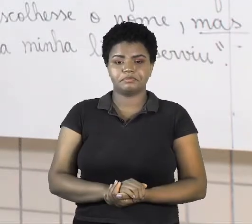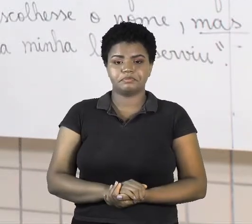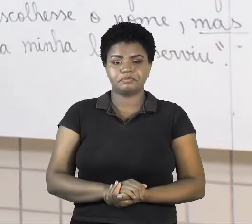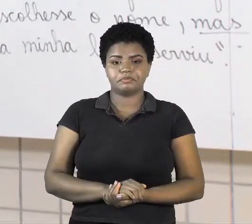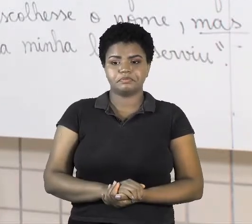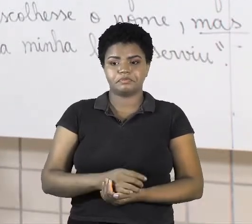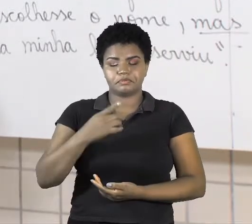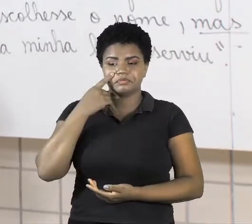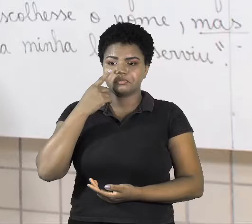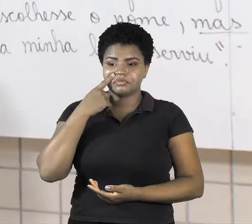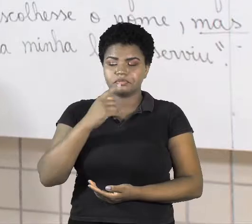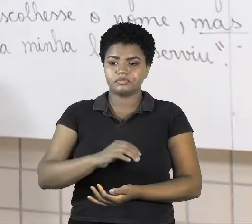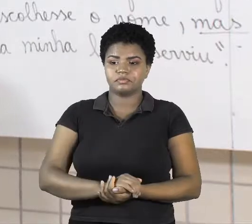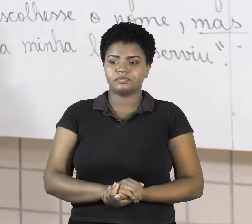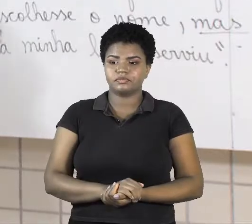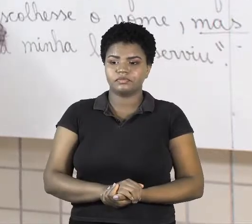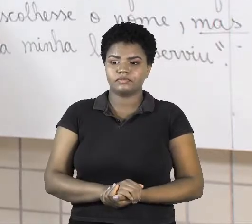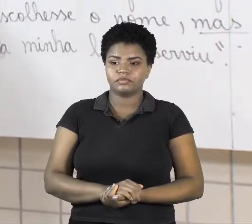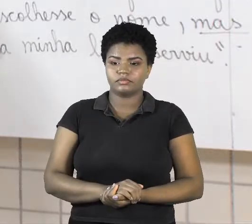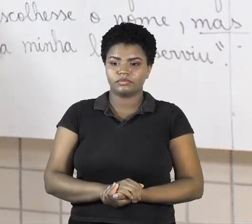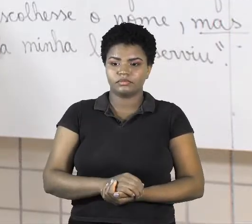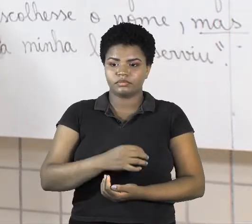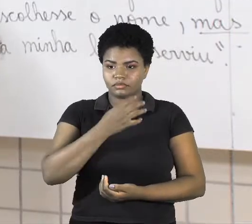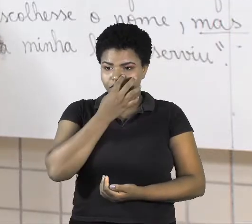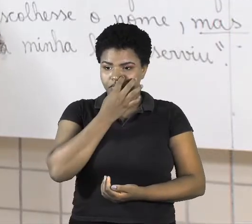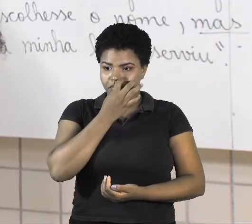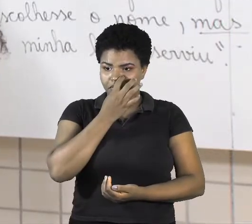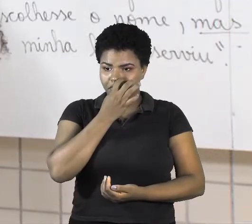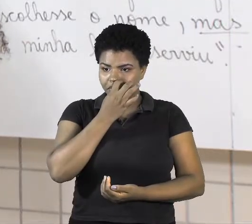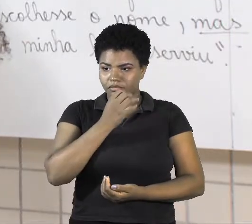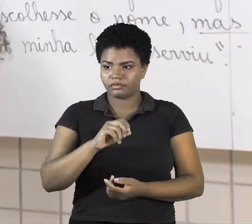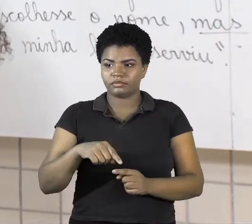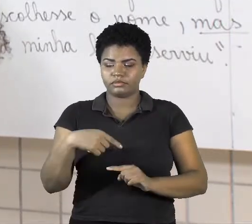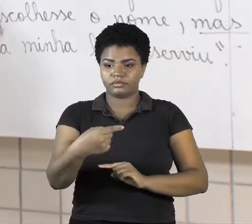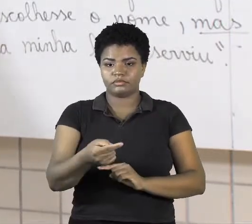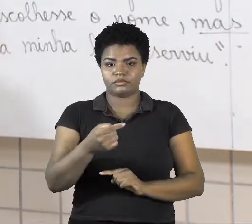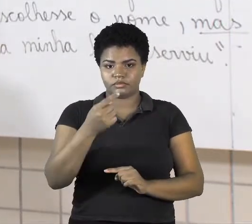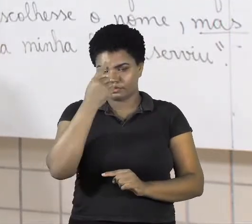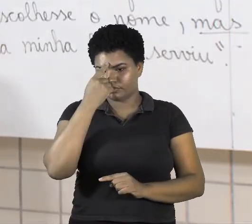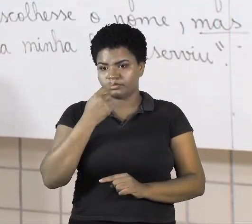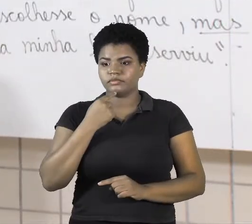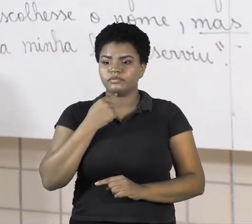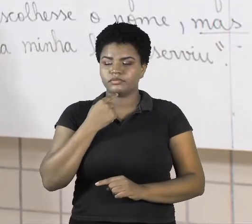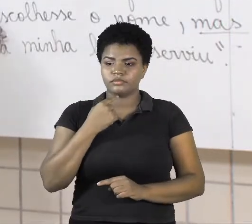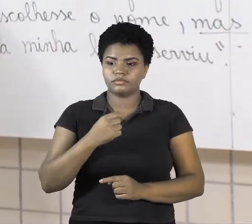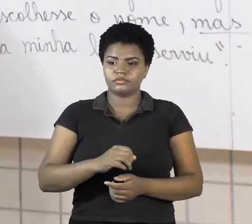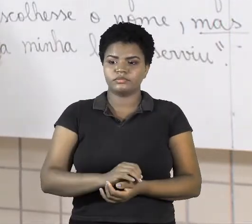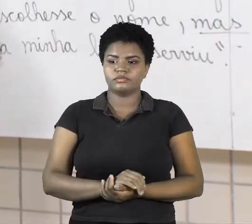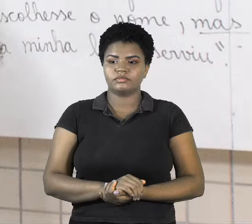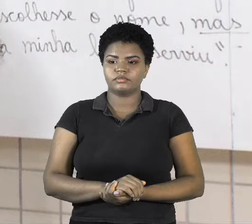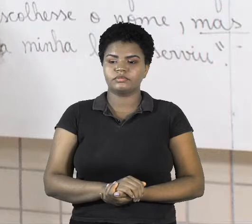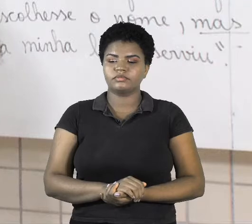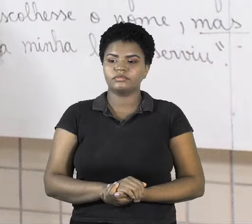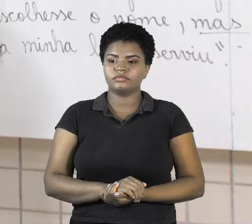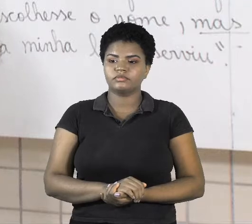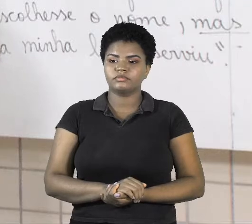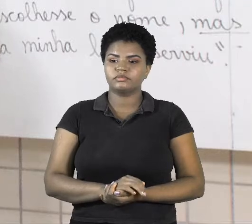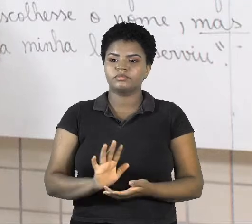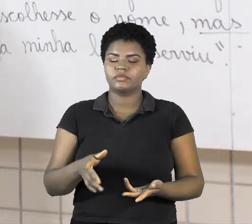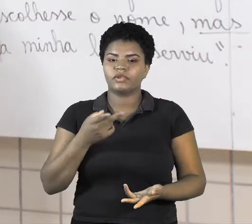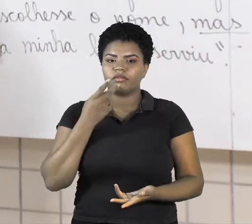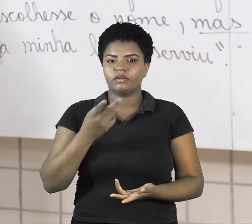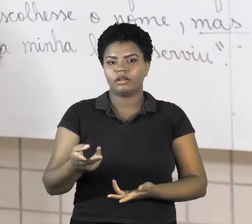aqui. Mais uma vez, né, na próxima imagem, vejamos aí. Então aí está falando